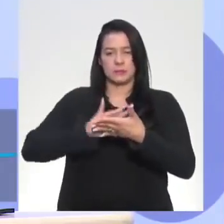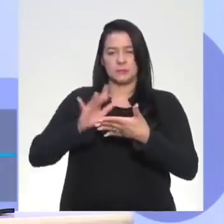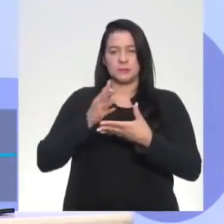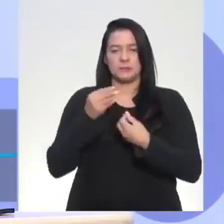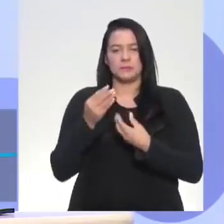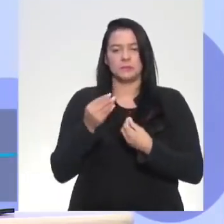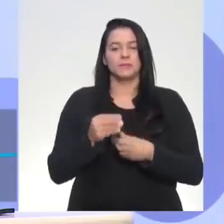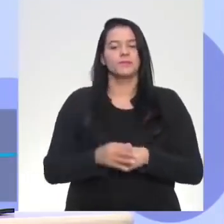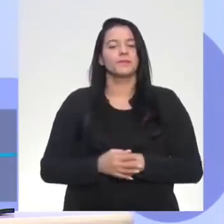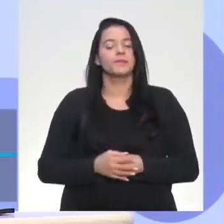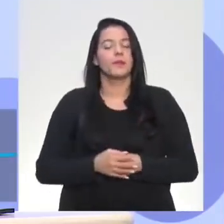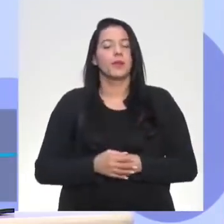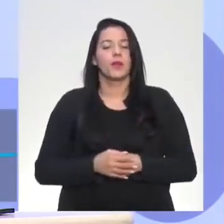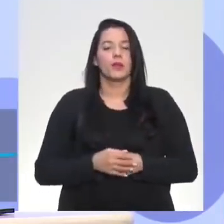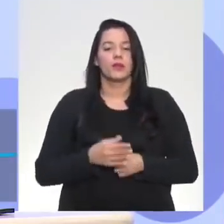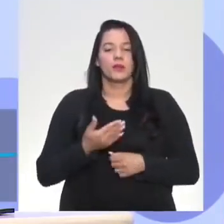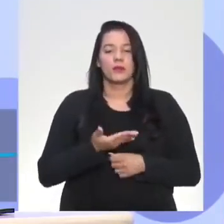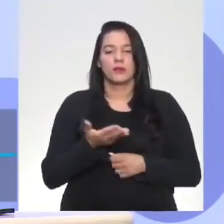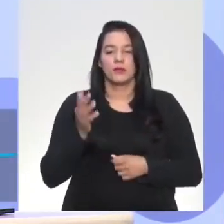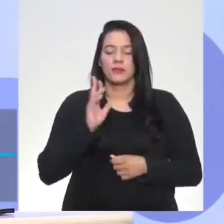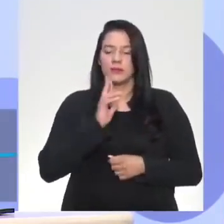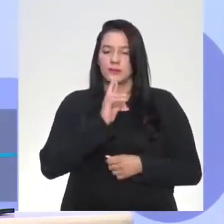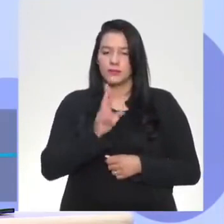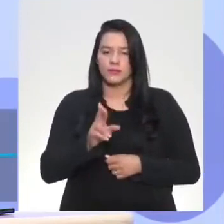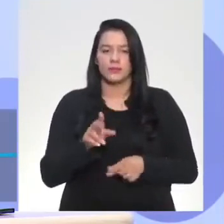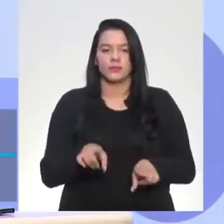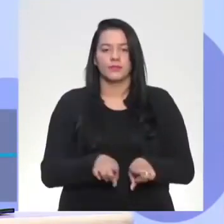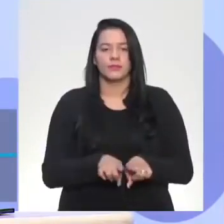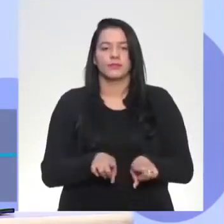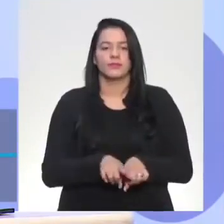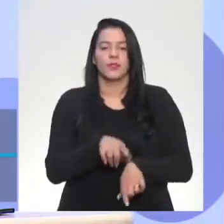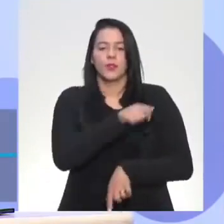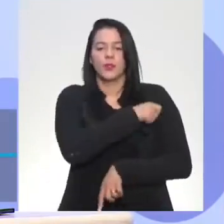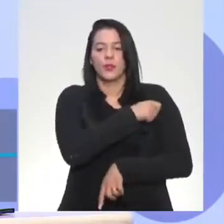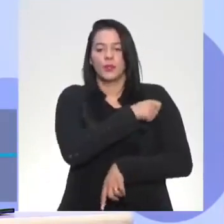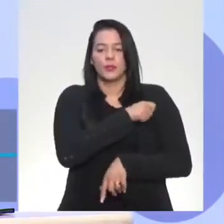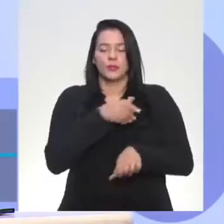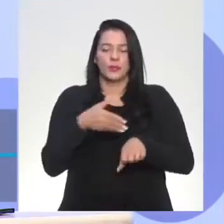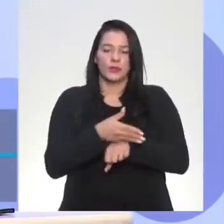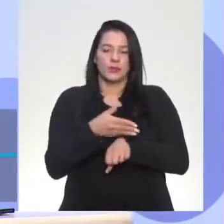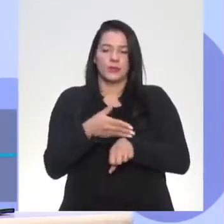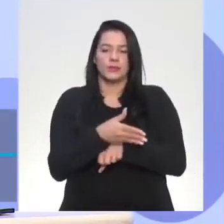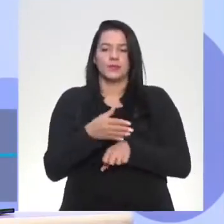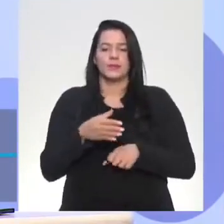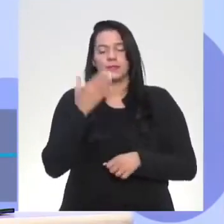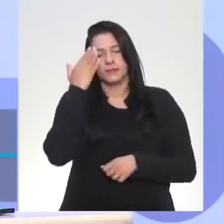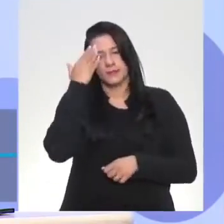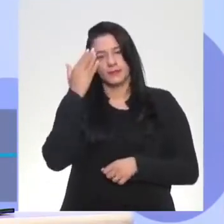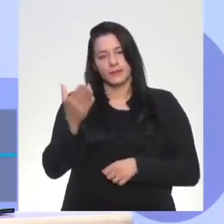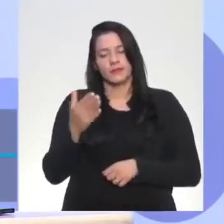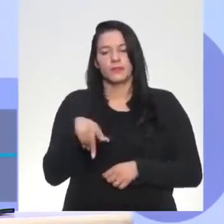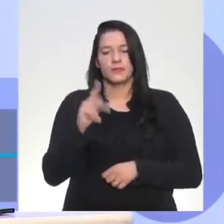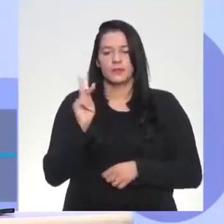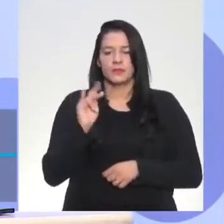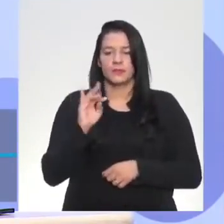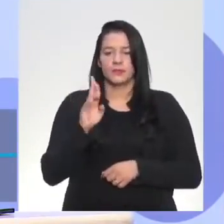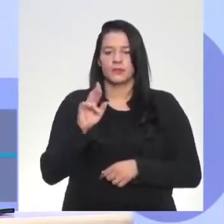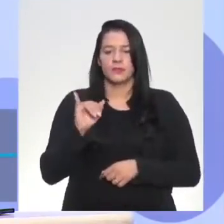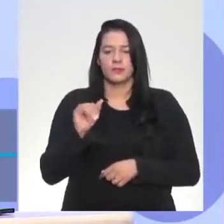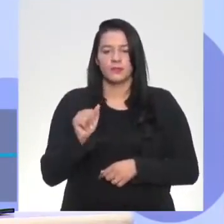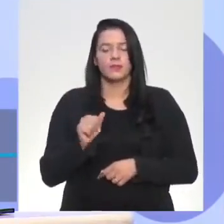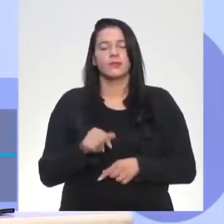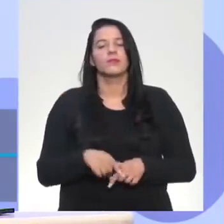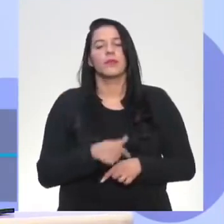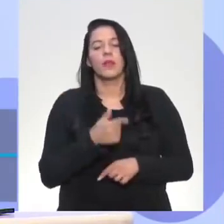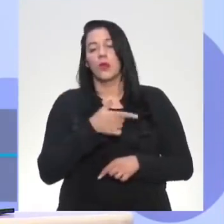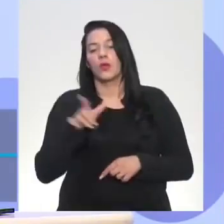resposta da Kíria está participando aqui, a aluna, né? Está aqui participando com a gente. Obrigado, Kíria, tá? A professora Cacilda,